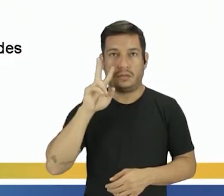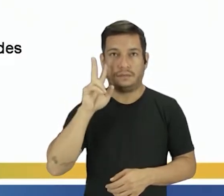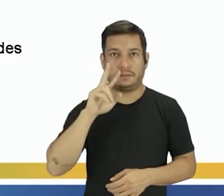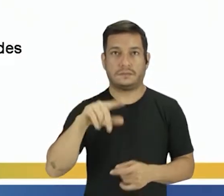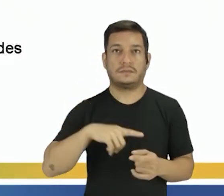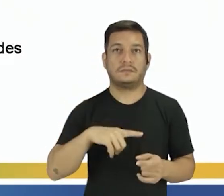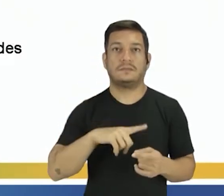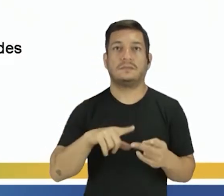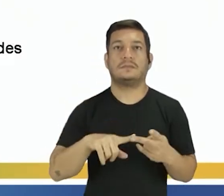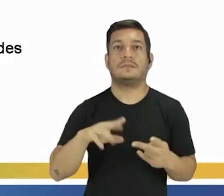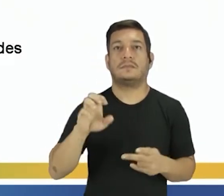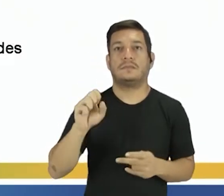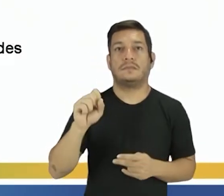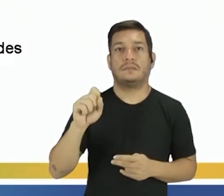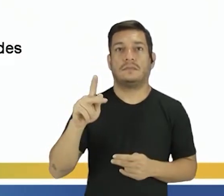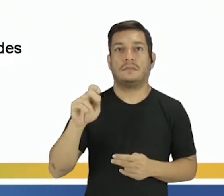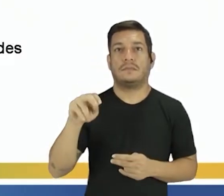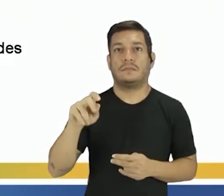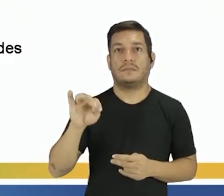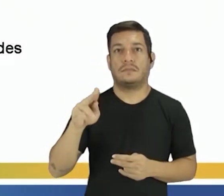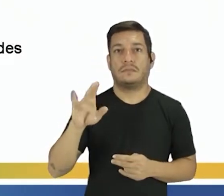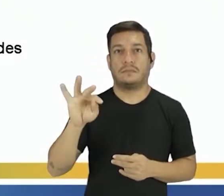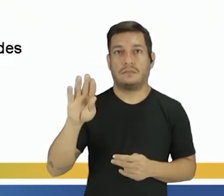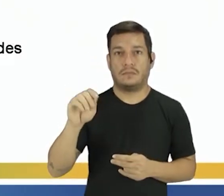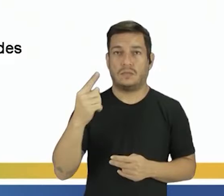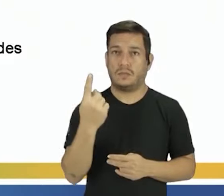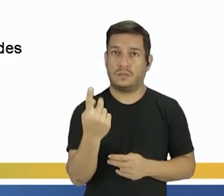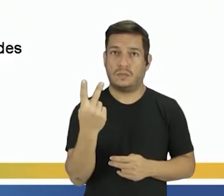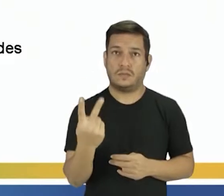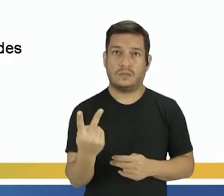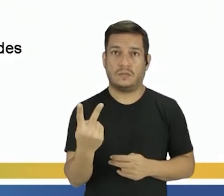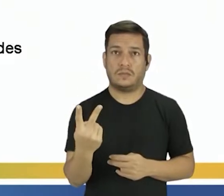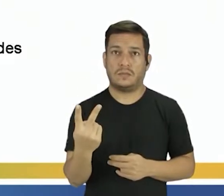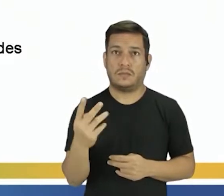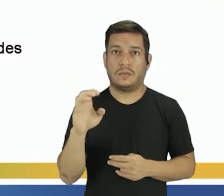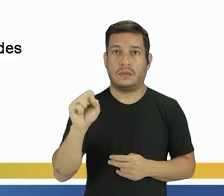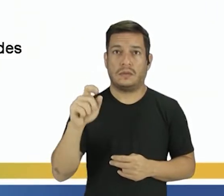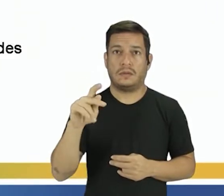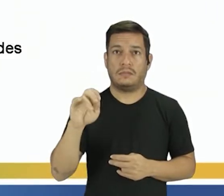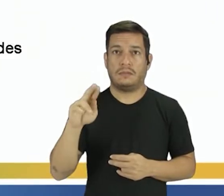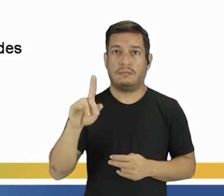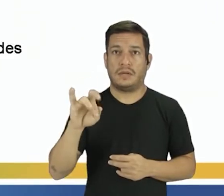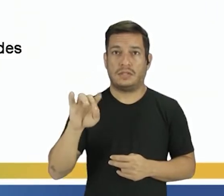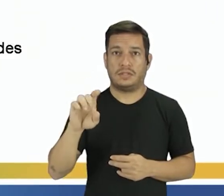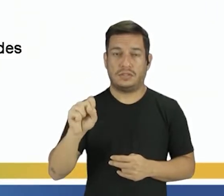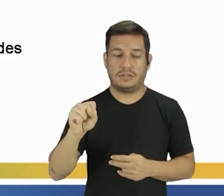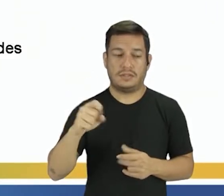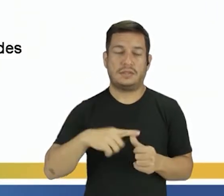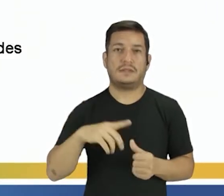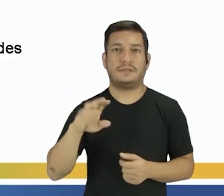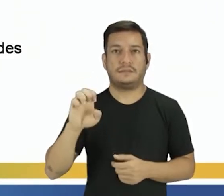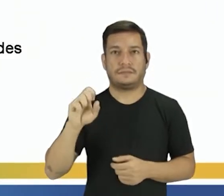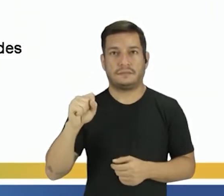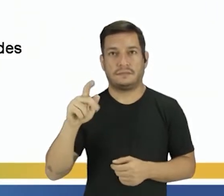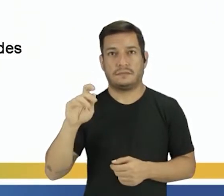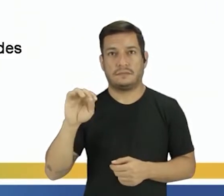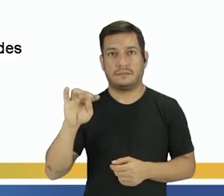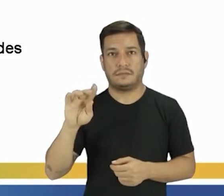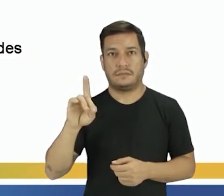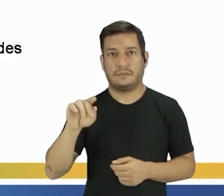Nós vamos ter o espermatócito 1 e 2, espermátides e espermatozoides. Essas